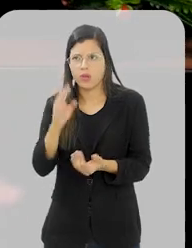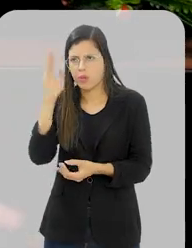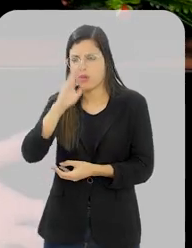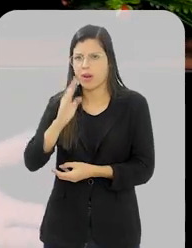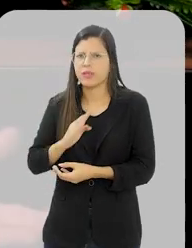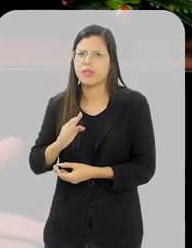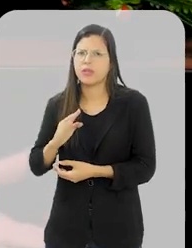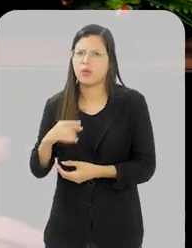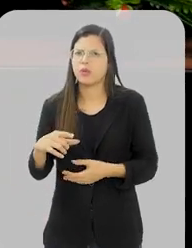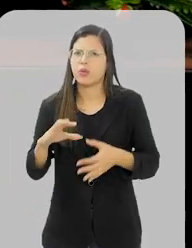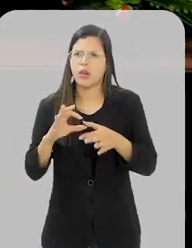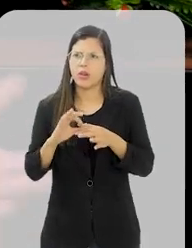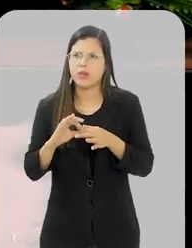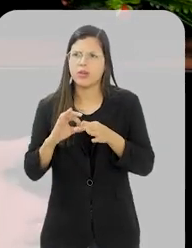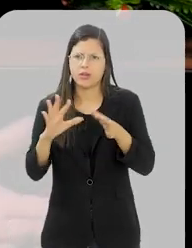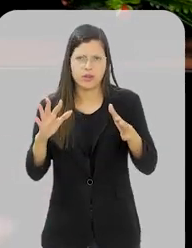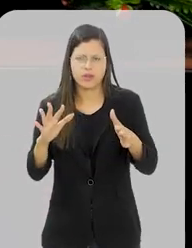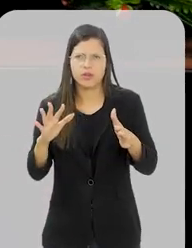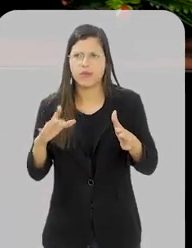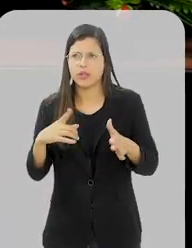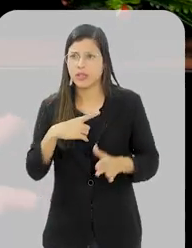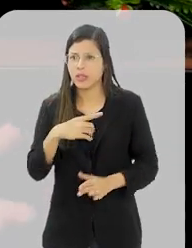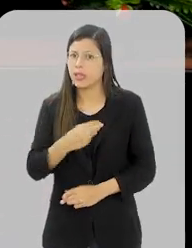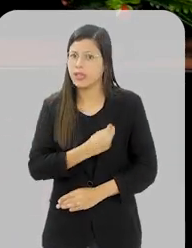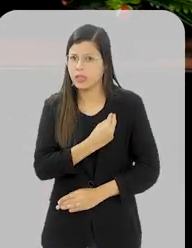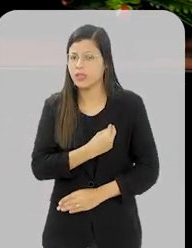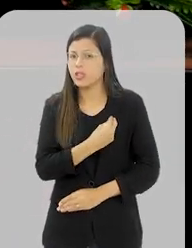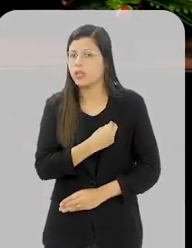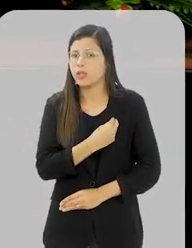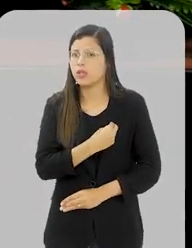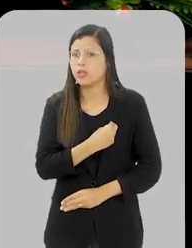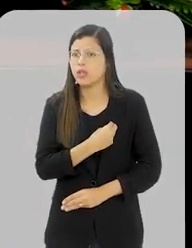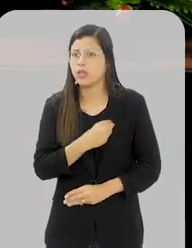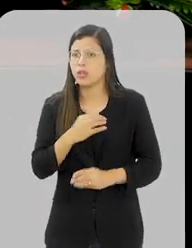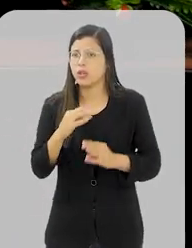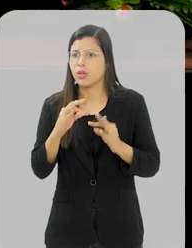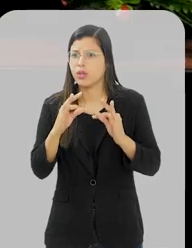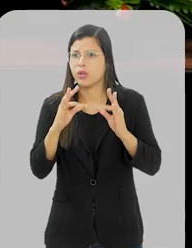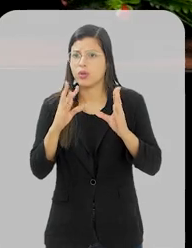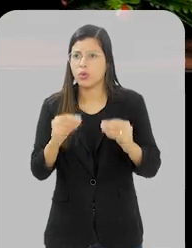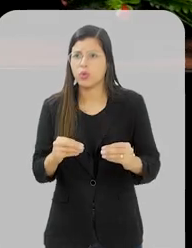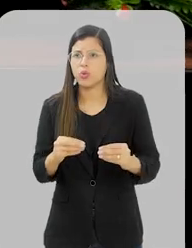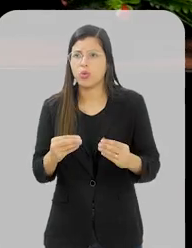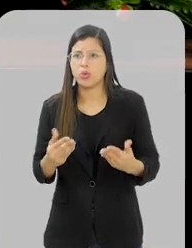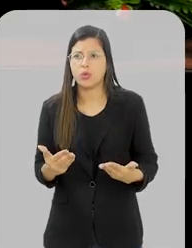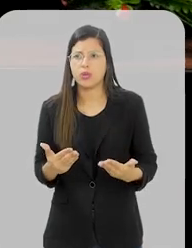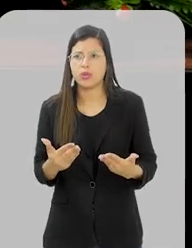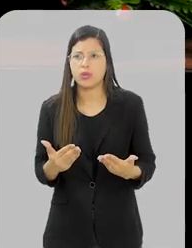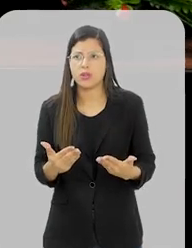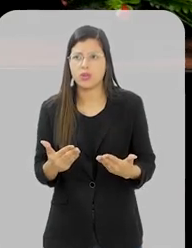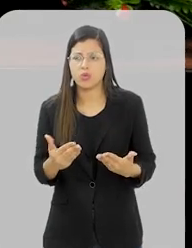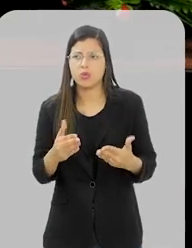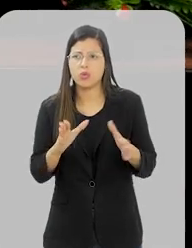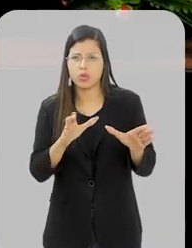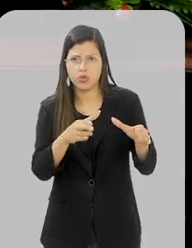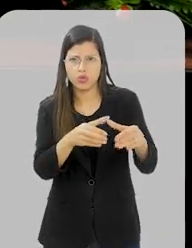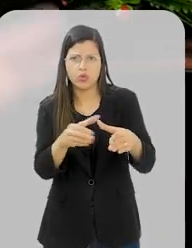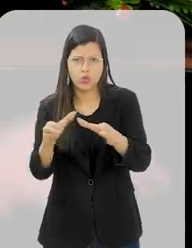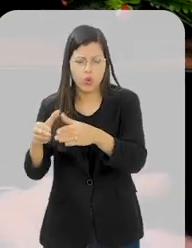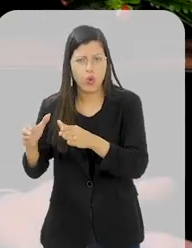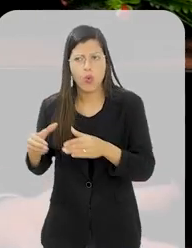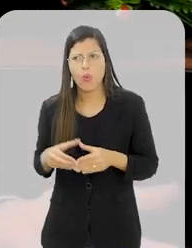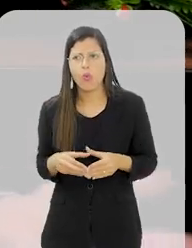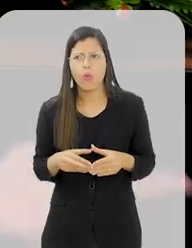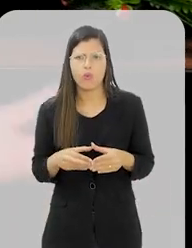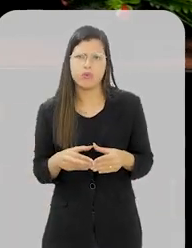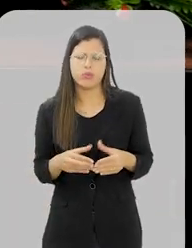livre e e existe toda ela né de de em todos os os os os as as estratificações